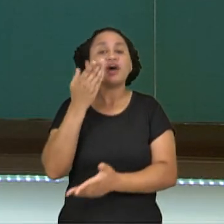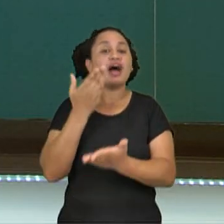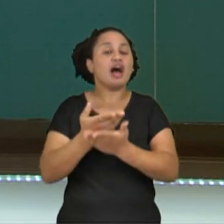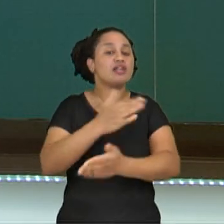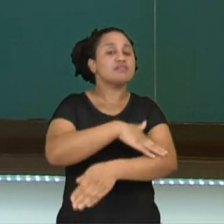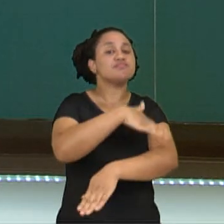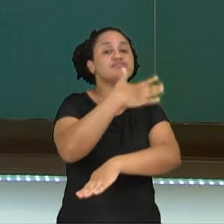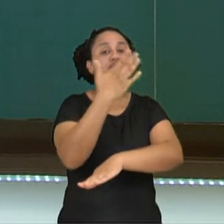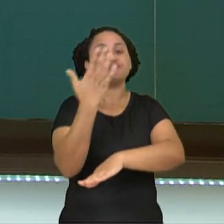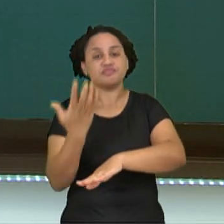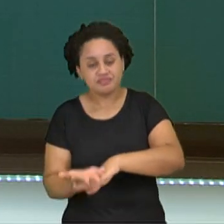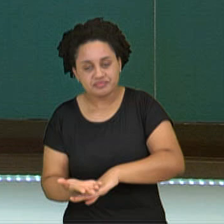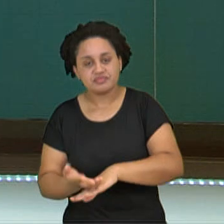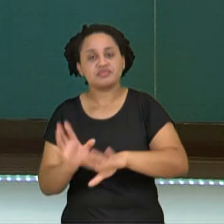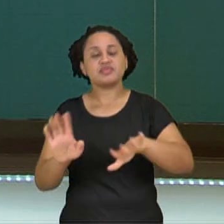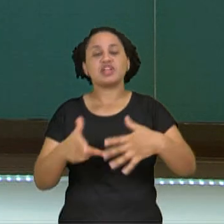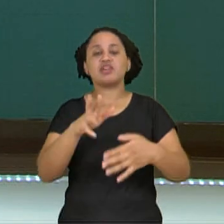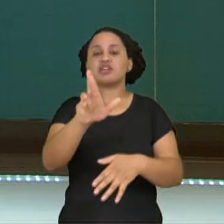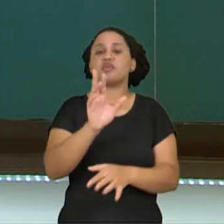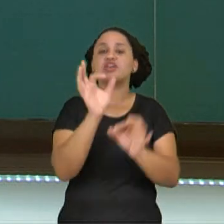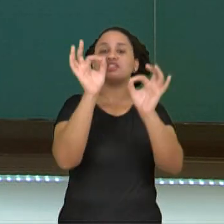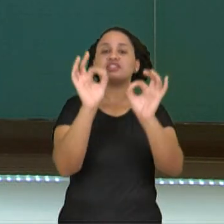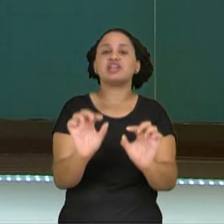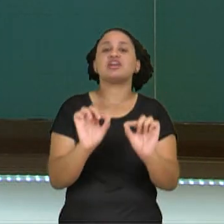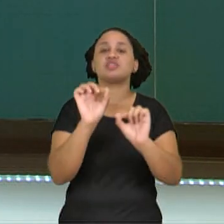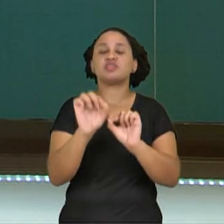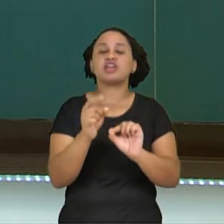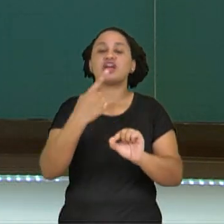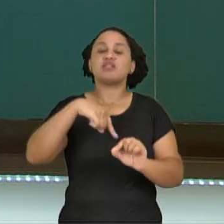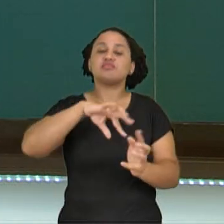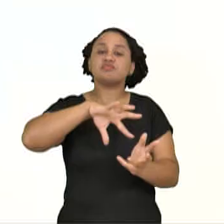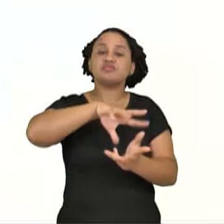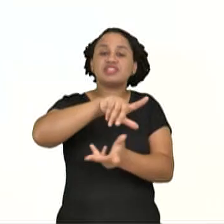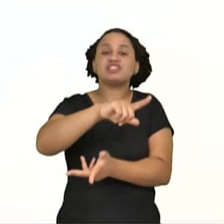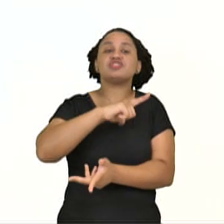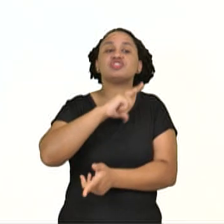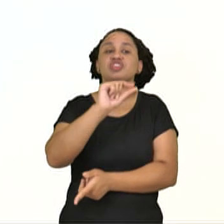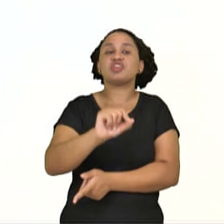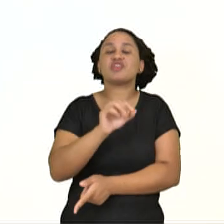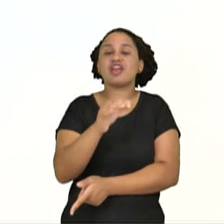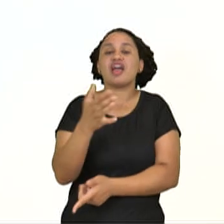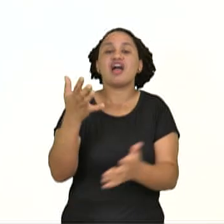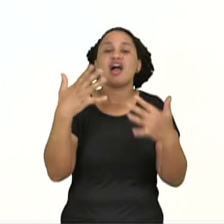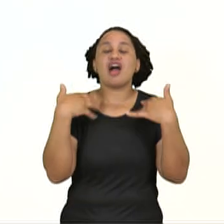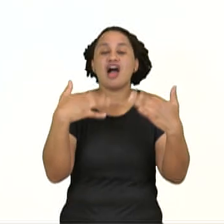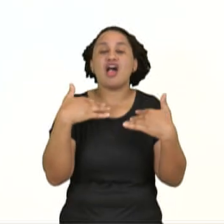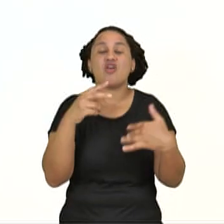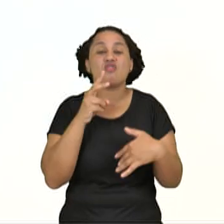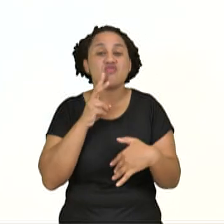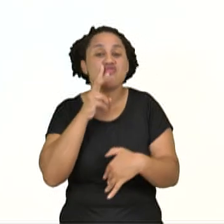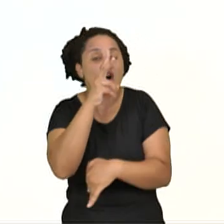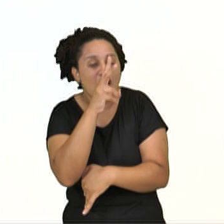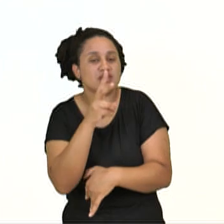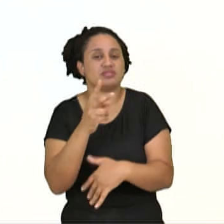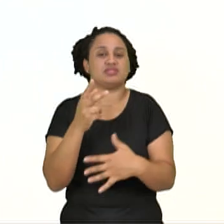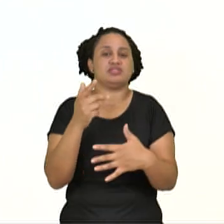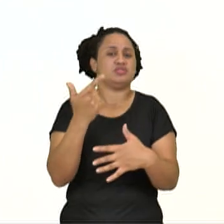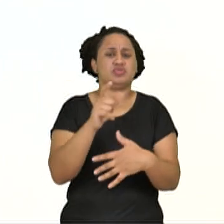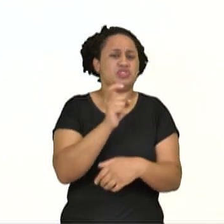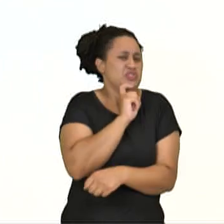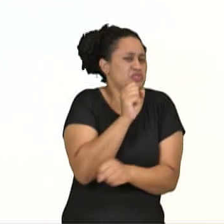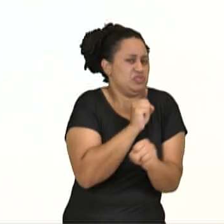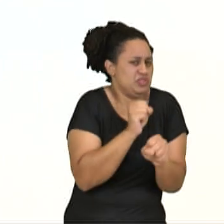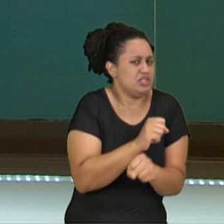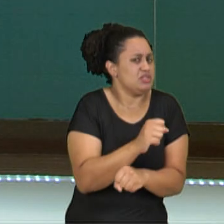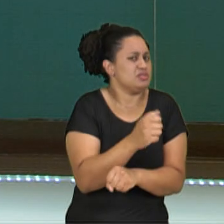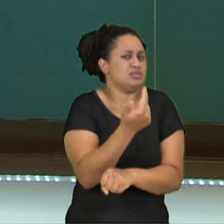toda. Então, a resposta correta é: nosso planeta tinha um calor intenso. Não tinha frio